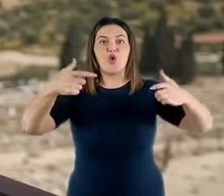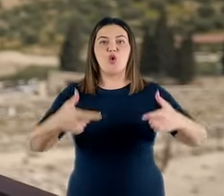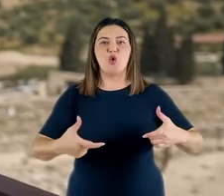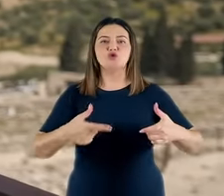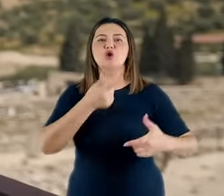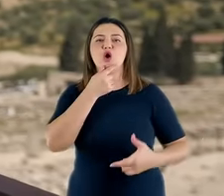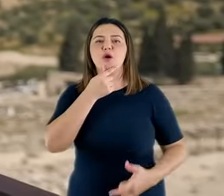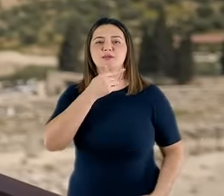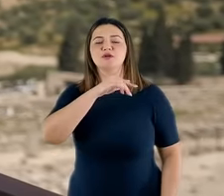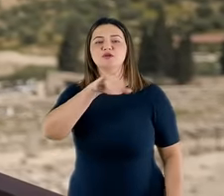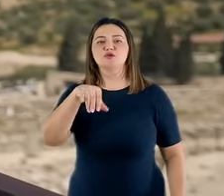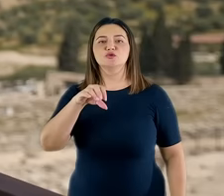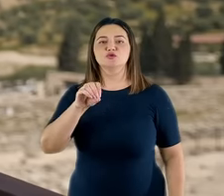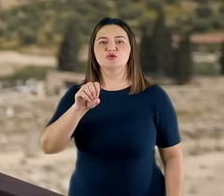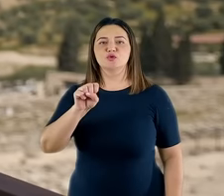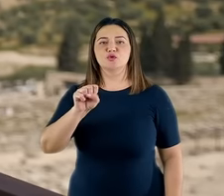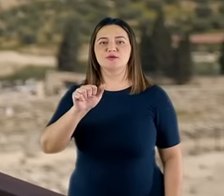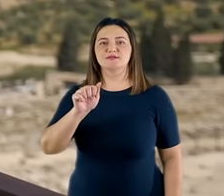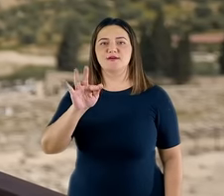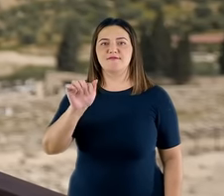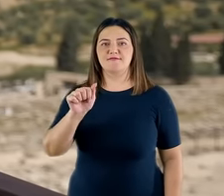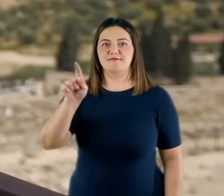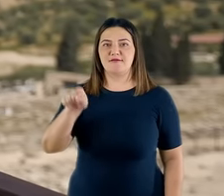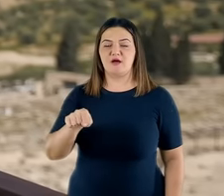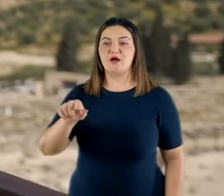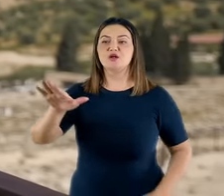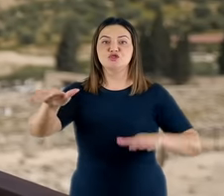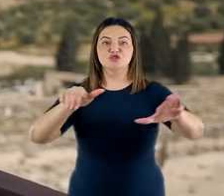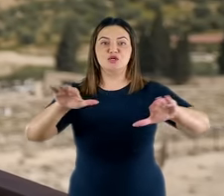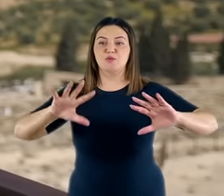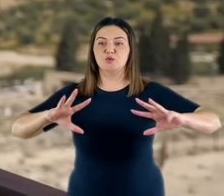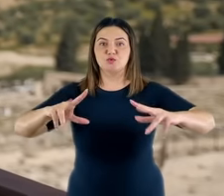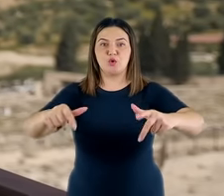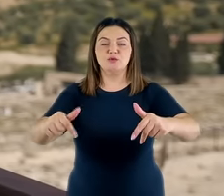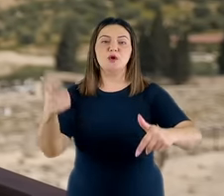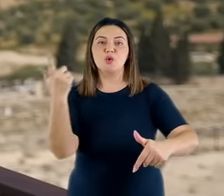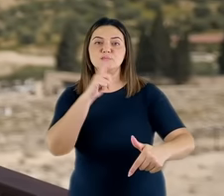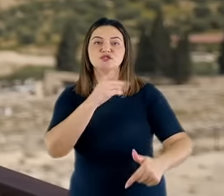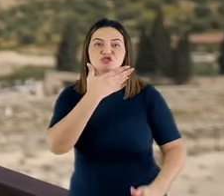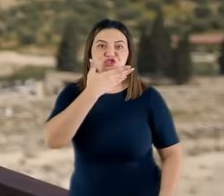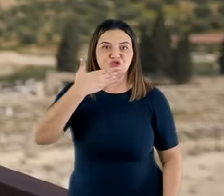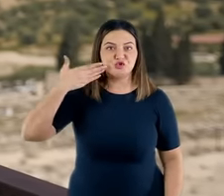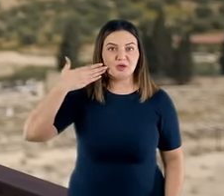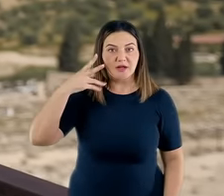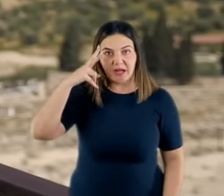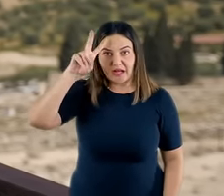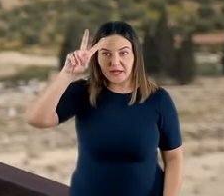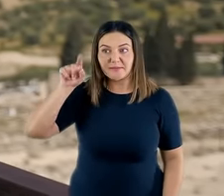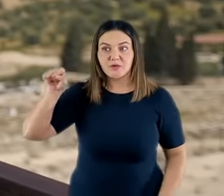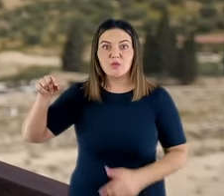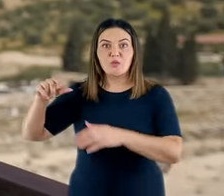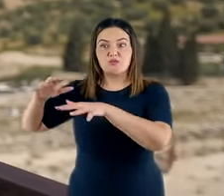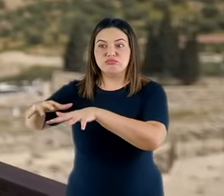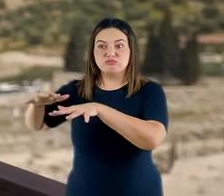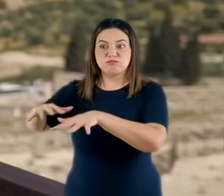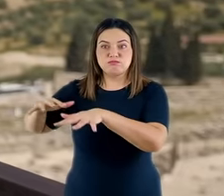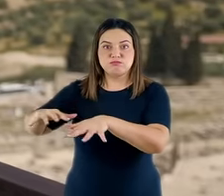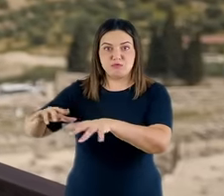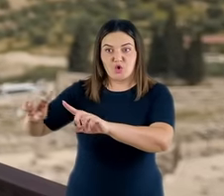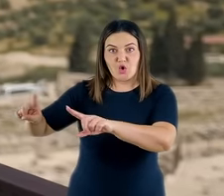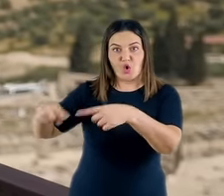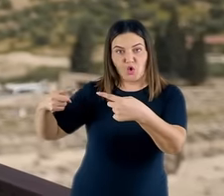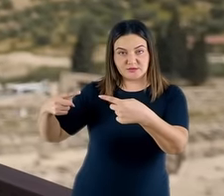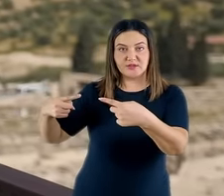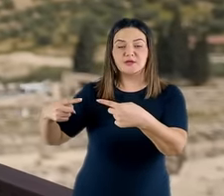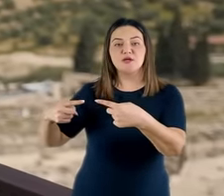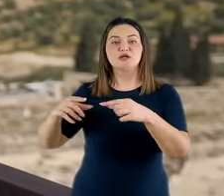onde Josafá disse que ele reuniu as pessoas para jejuarem quando recebeu a notícia de que um exército poderoso estava